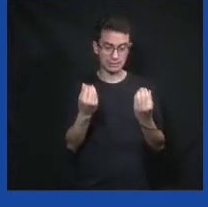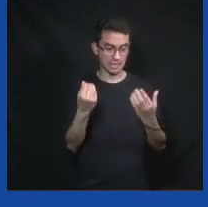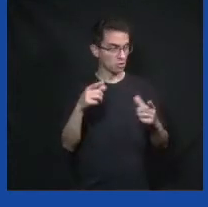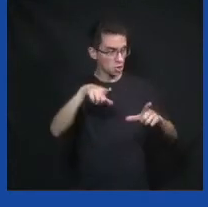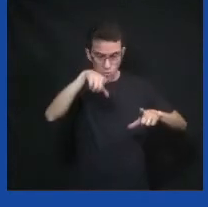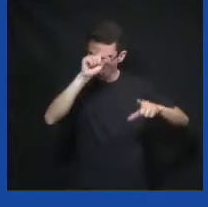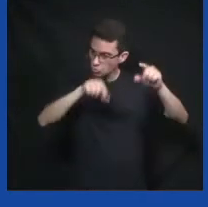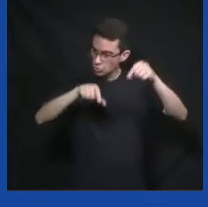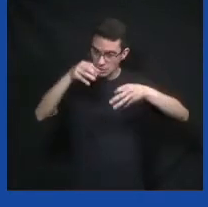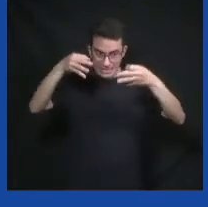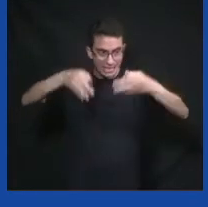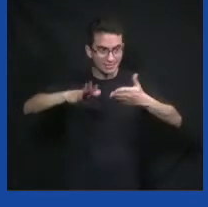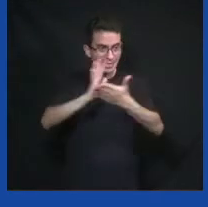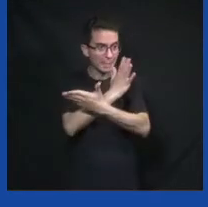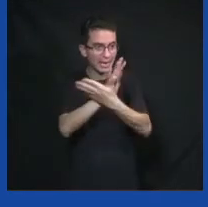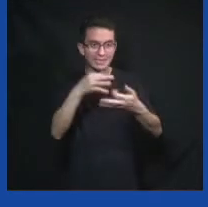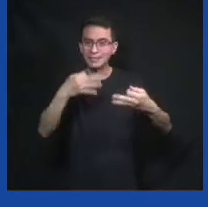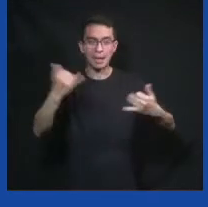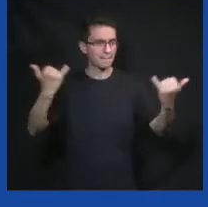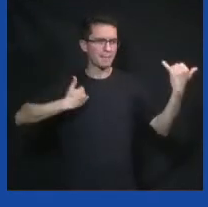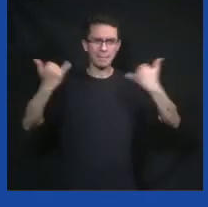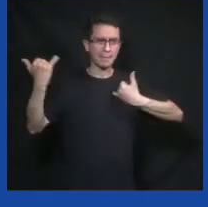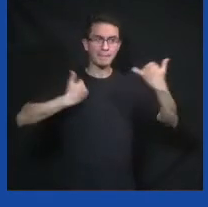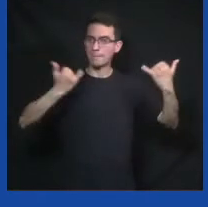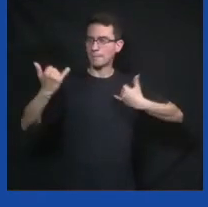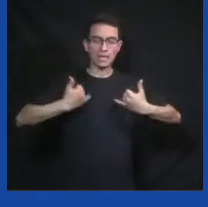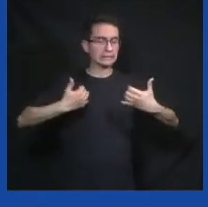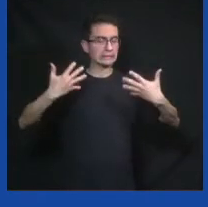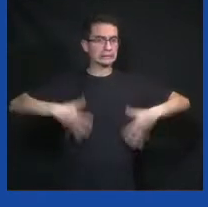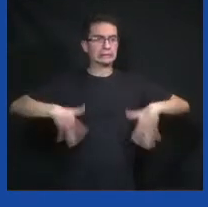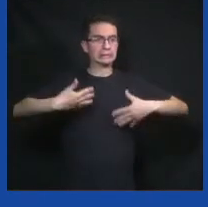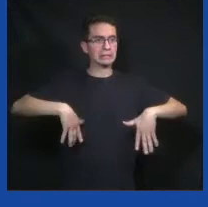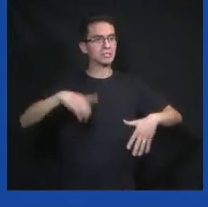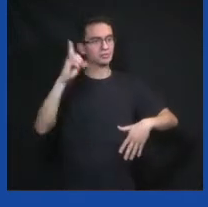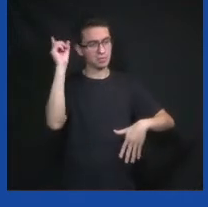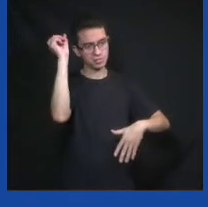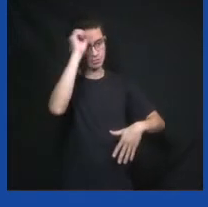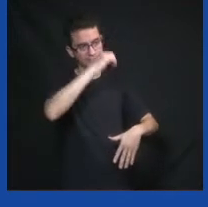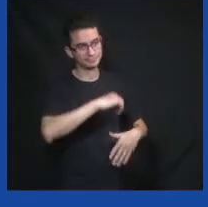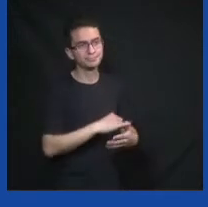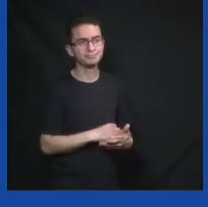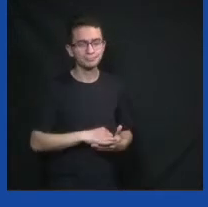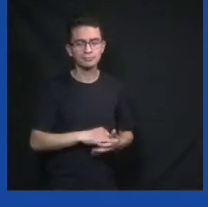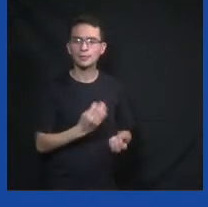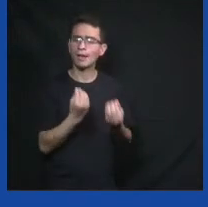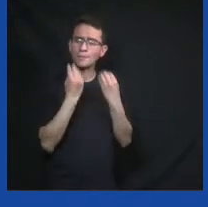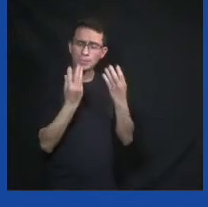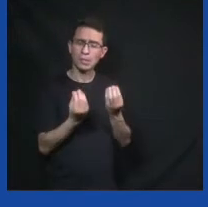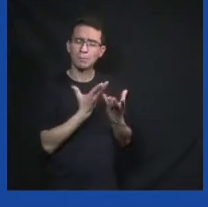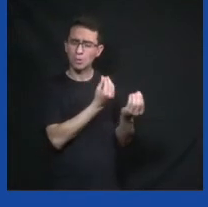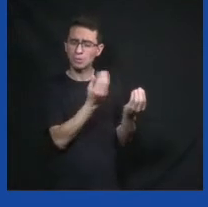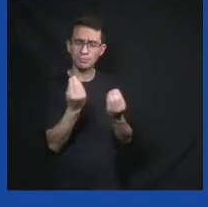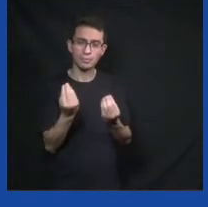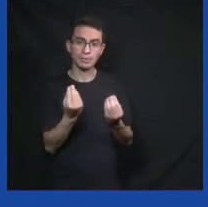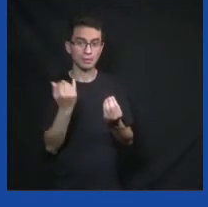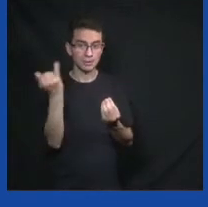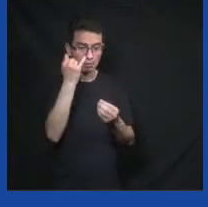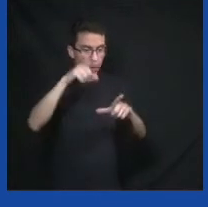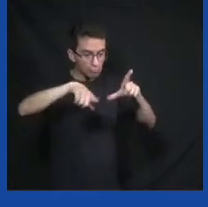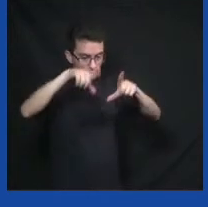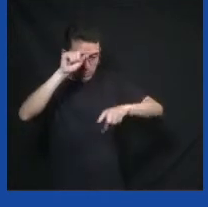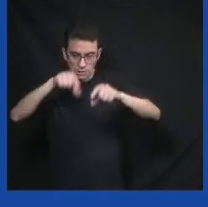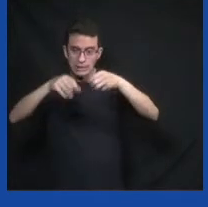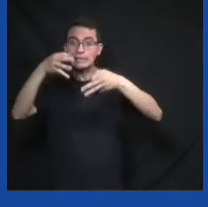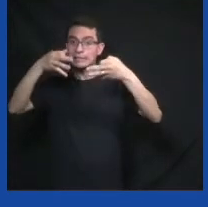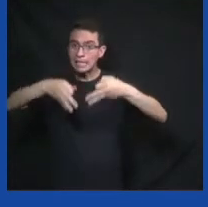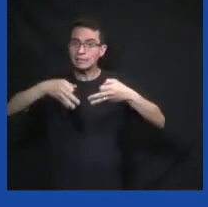principal é separar o que é verdade, o que é mentira, o que é bom, o que é ruim, o que tem qualidade, o que não tem. Então, essa habilidade é fundamental. Eu acho que passa por agentes da